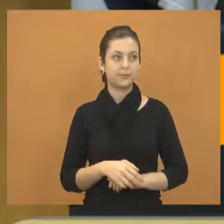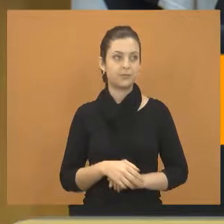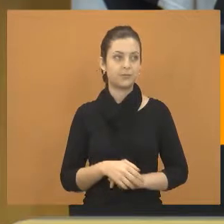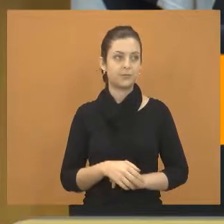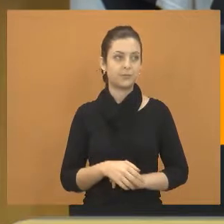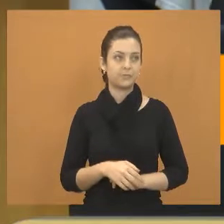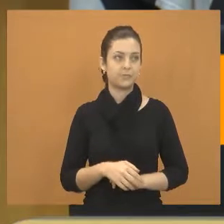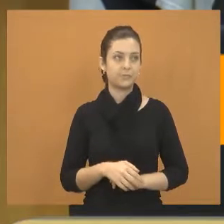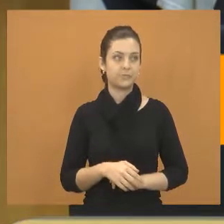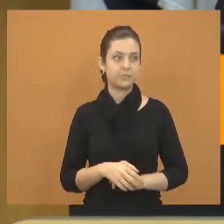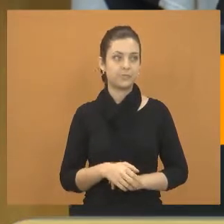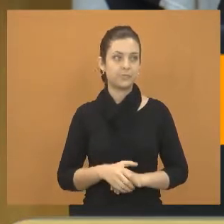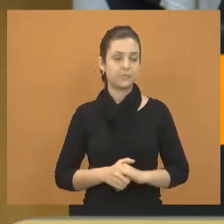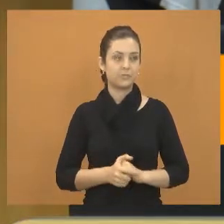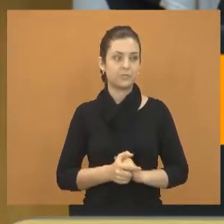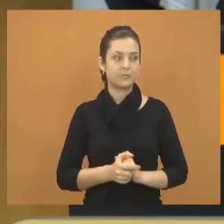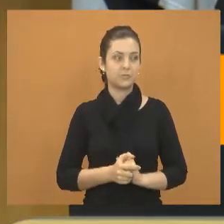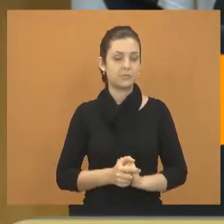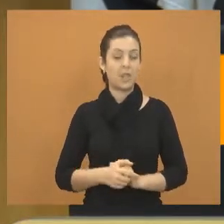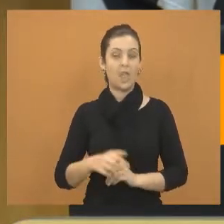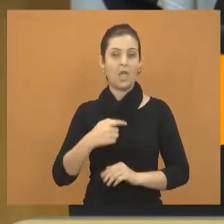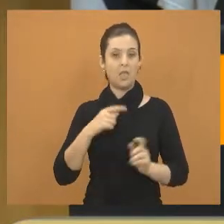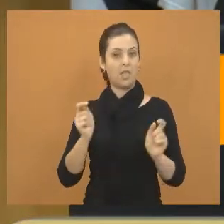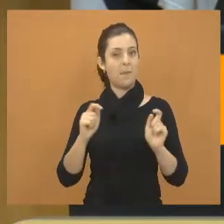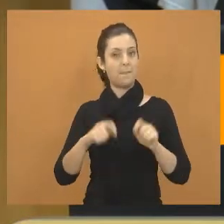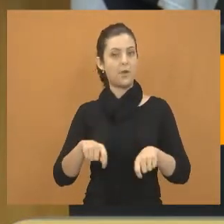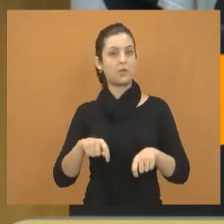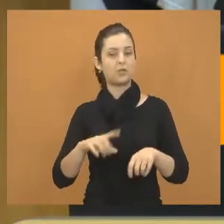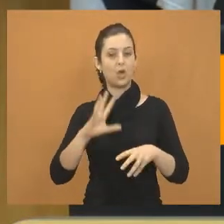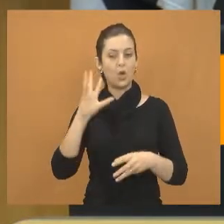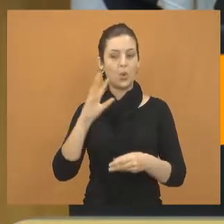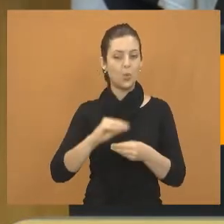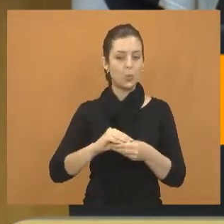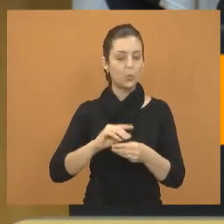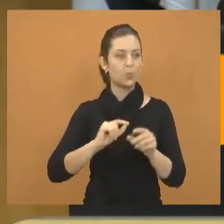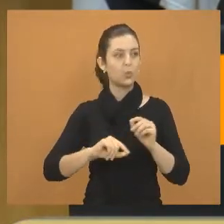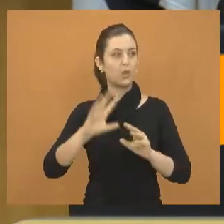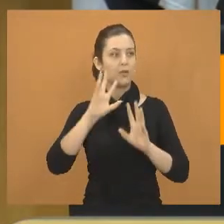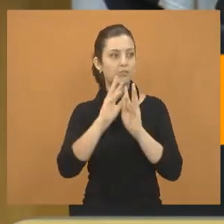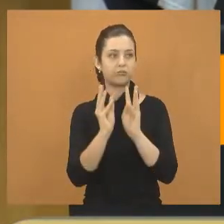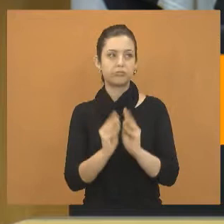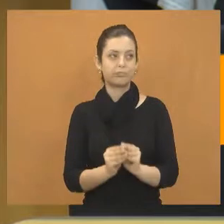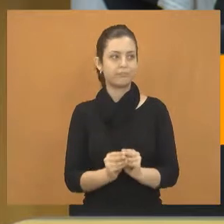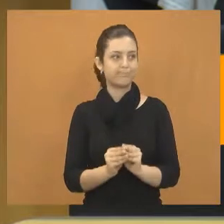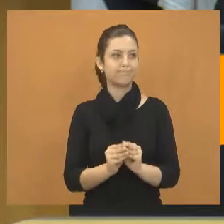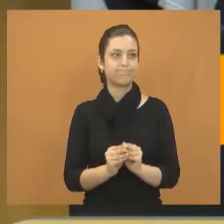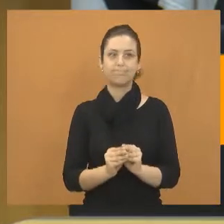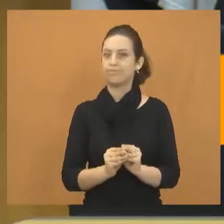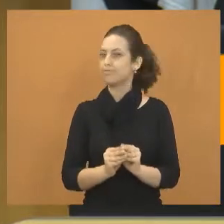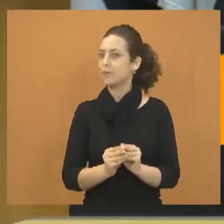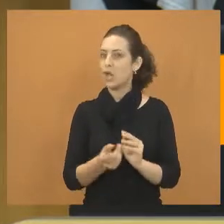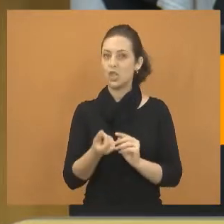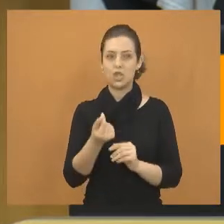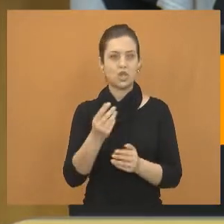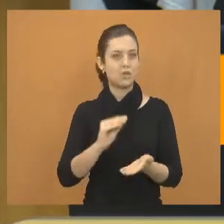Gente, eu só posso chegar na conclusão do que não falta